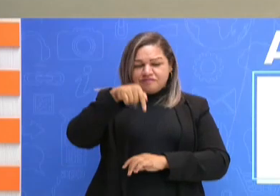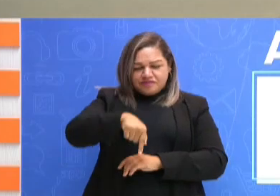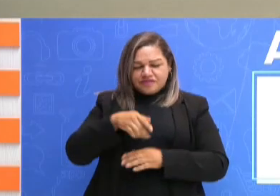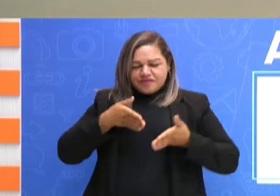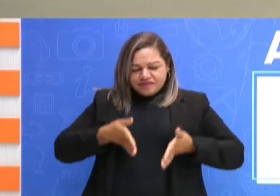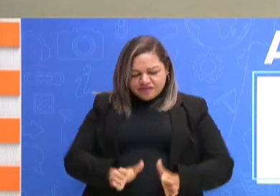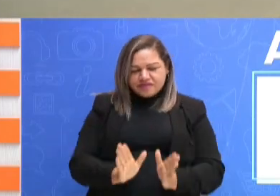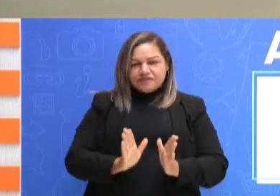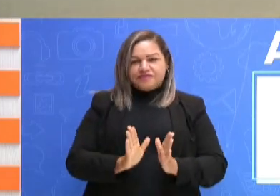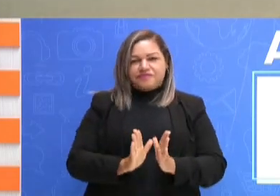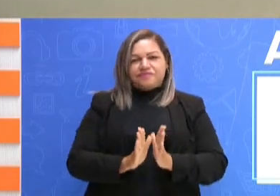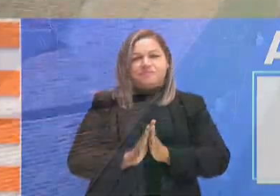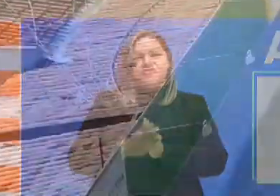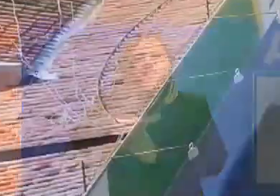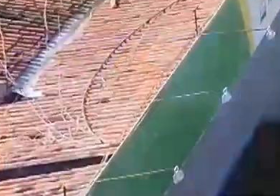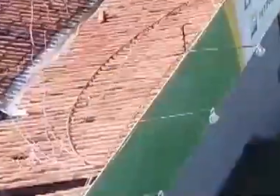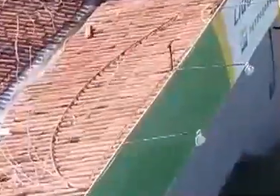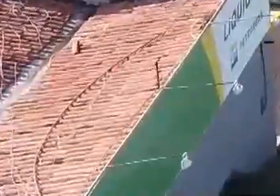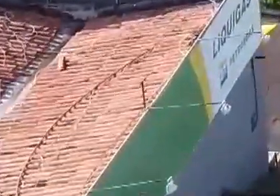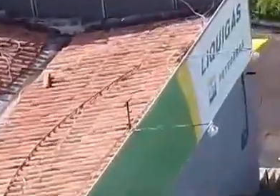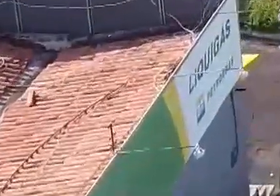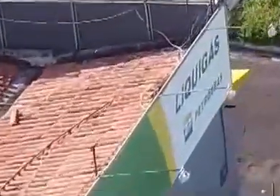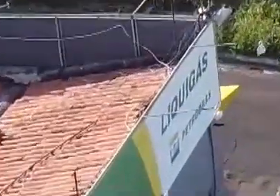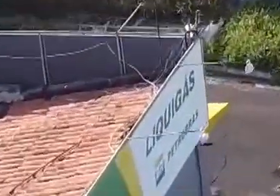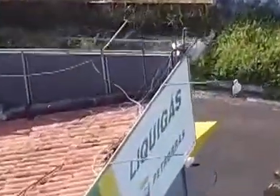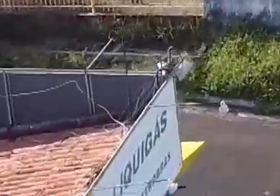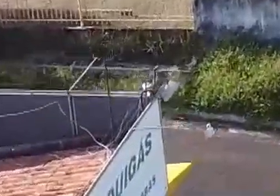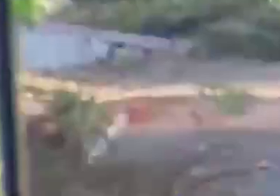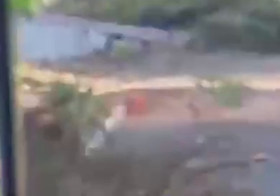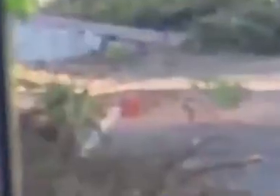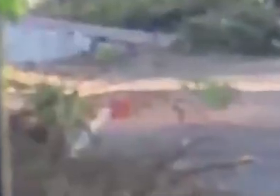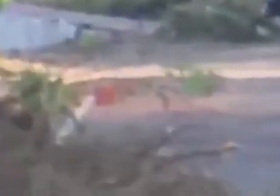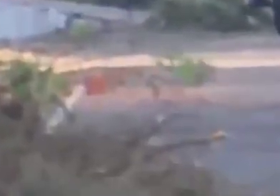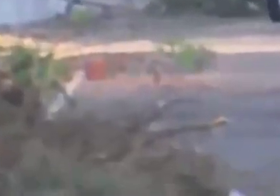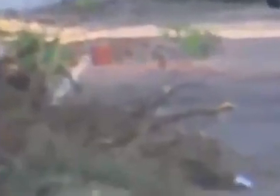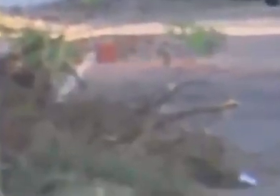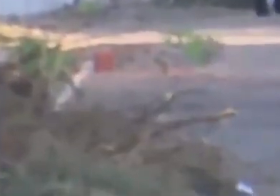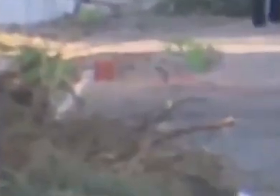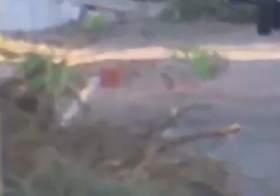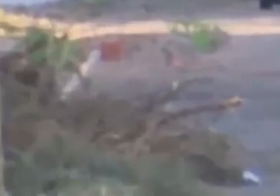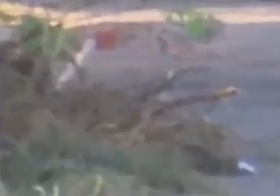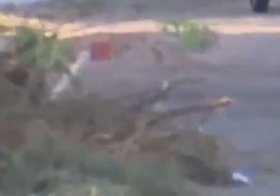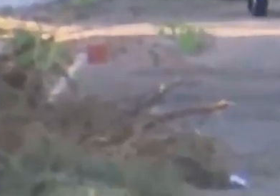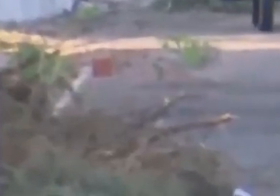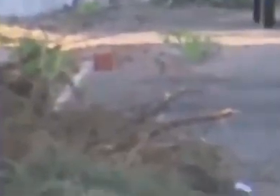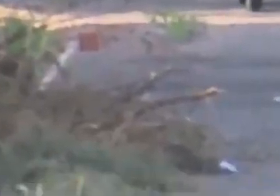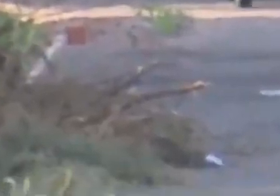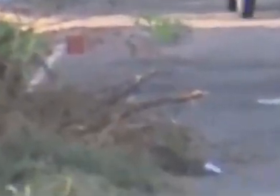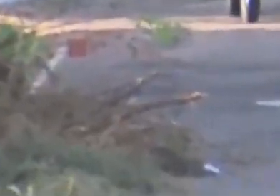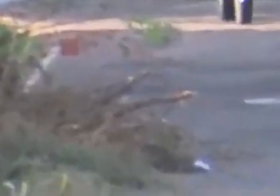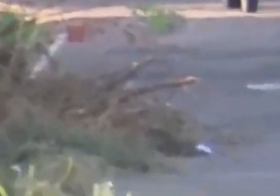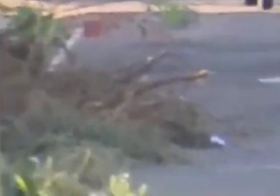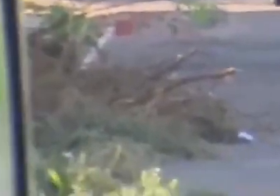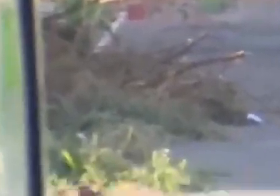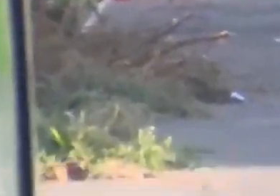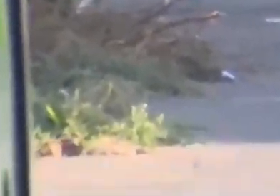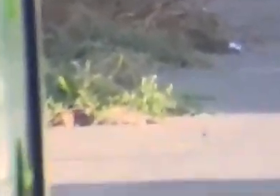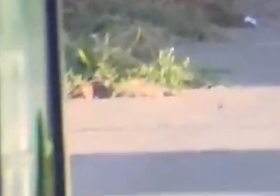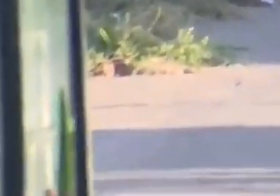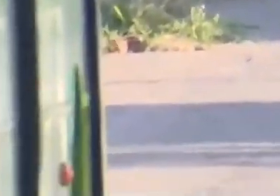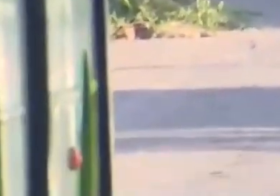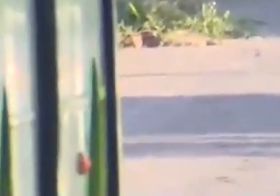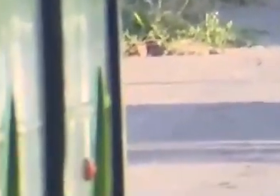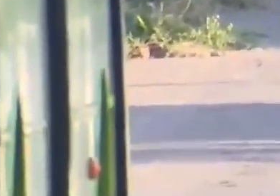ele nasceu e escolheu como cidade de vida. Então a gente viveu tudo isso, machucou muito,